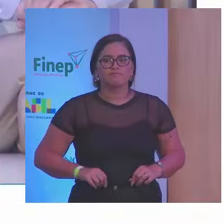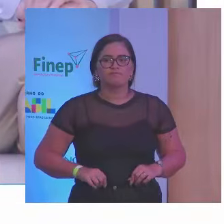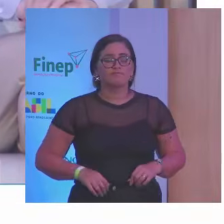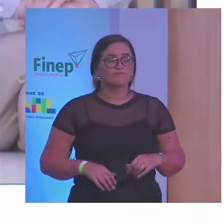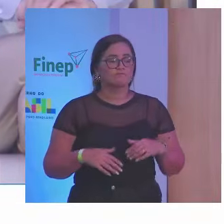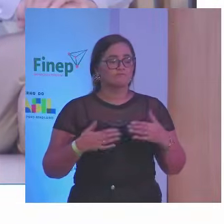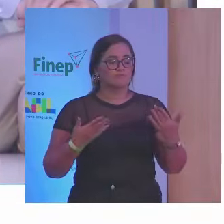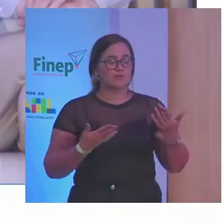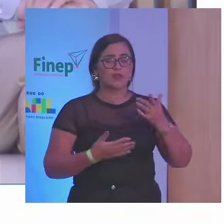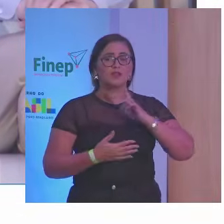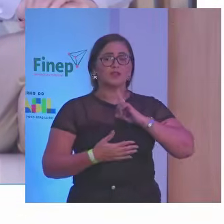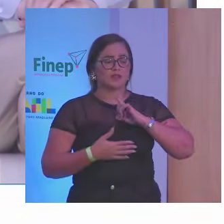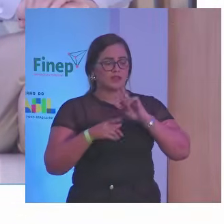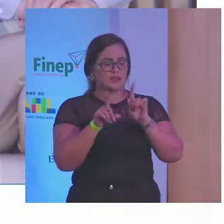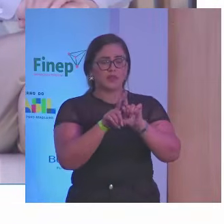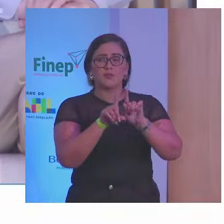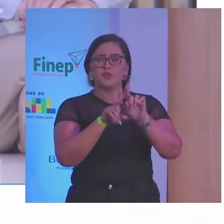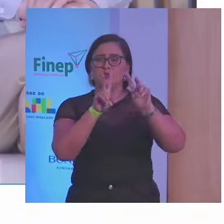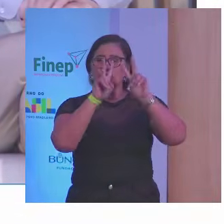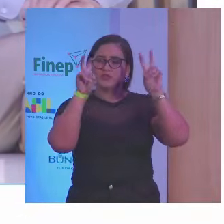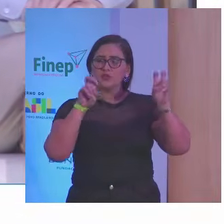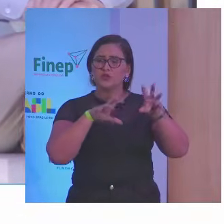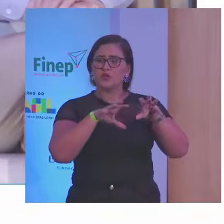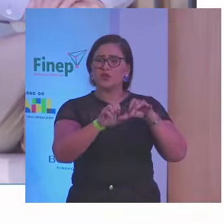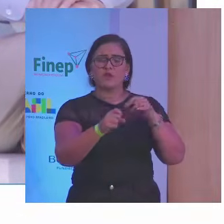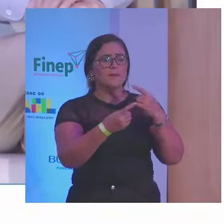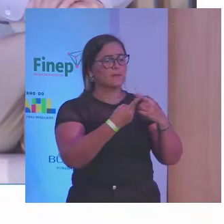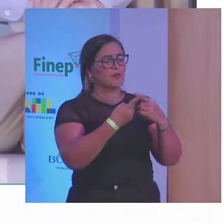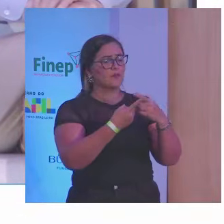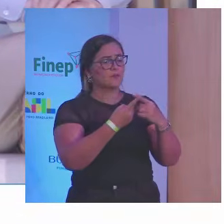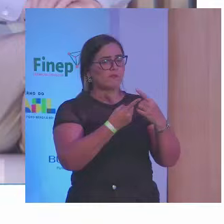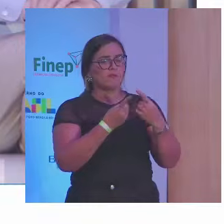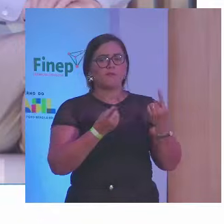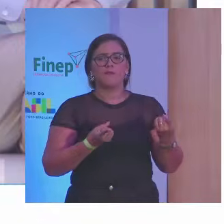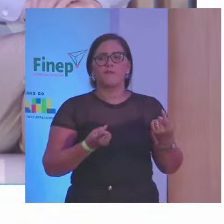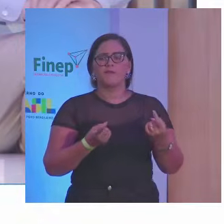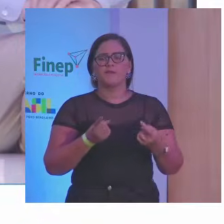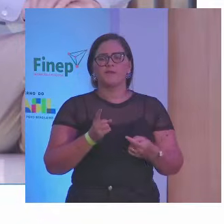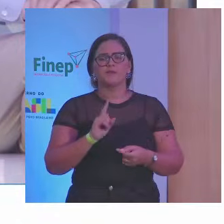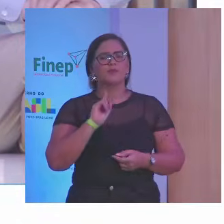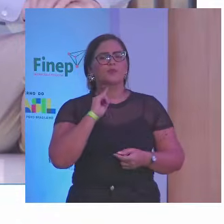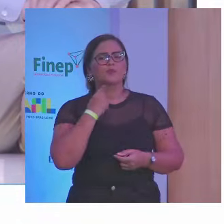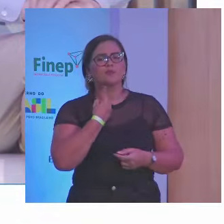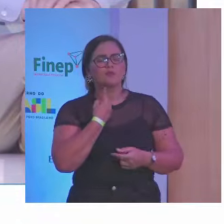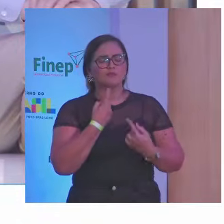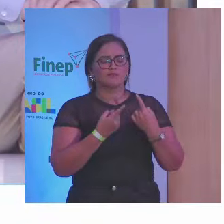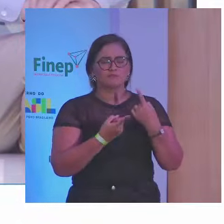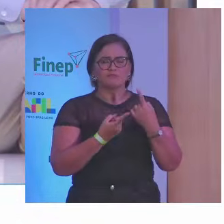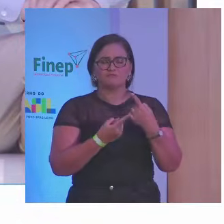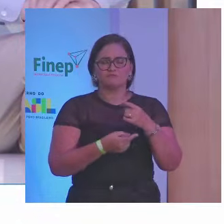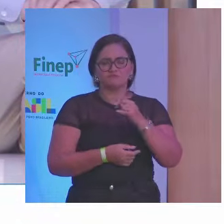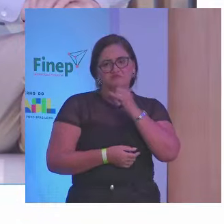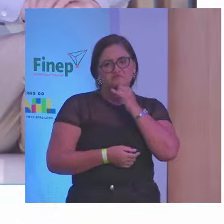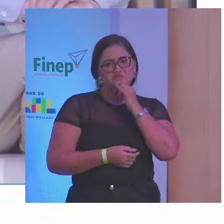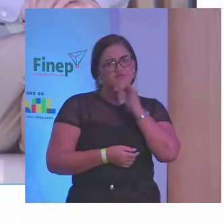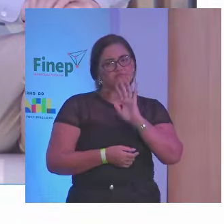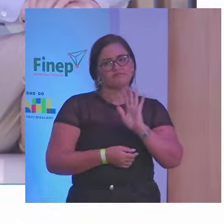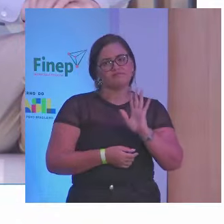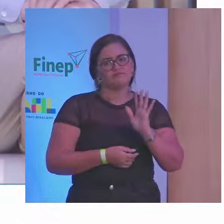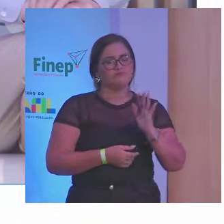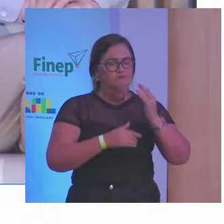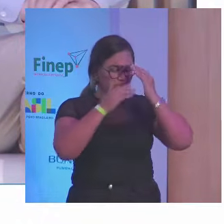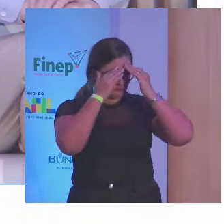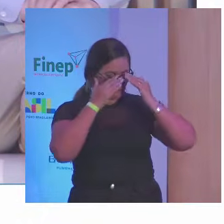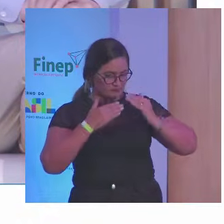E tem também essa questão da diplomacia, porque a mancha, né, por exemplo, ela não